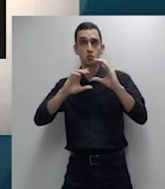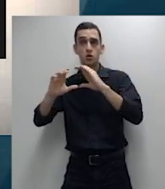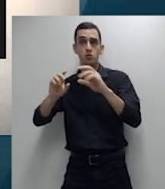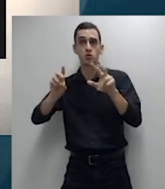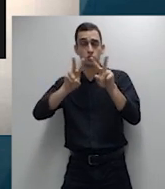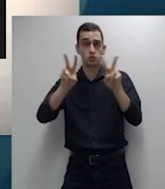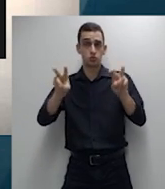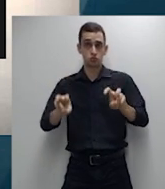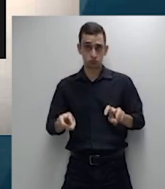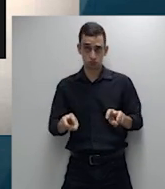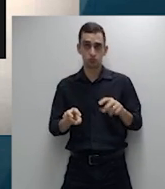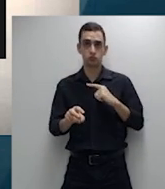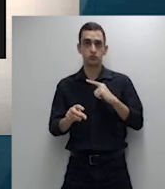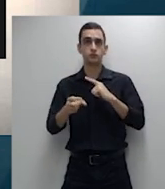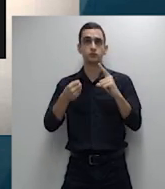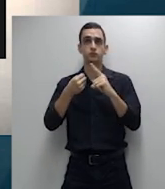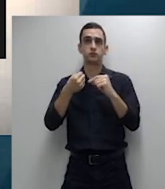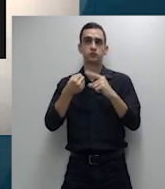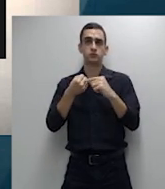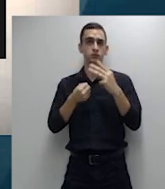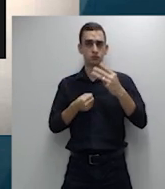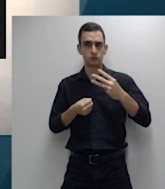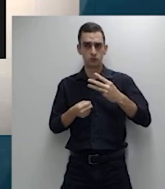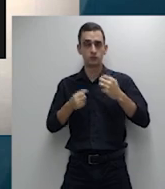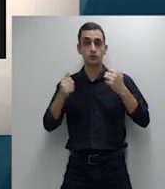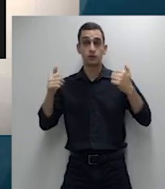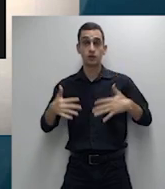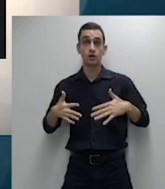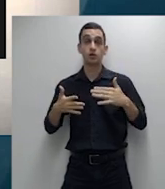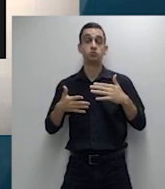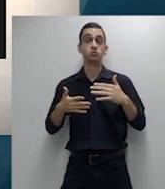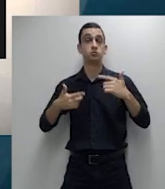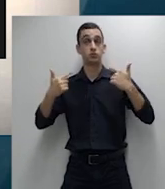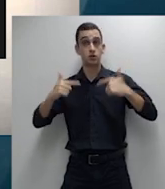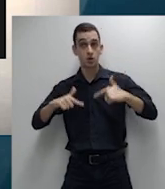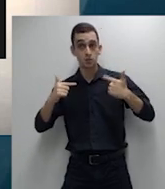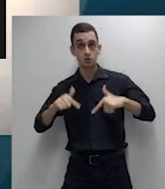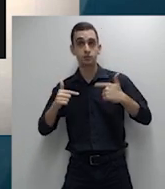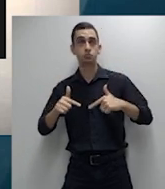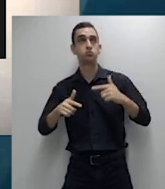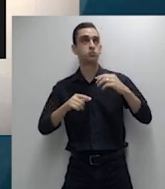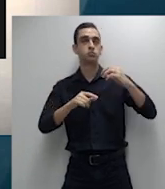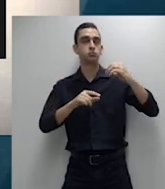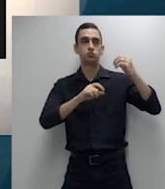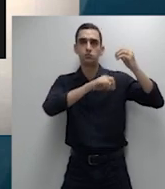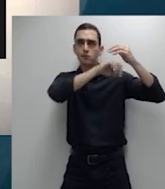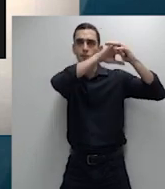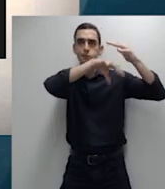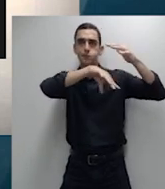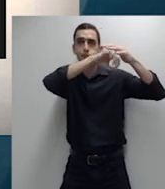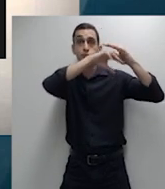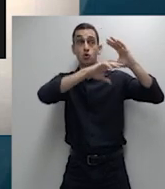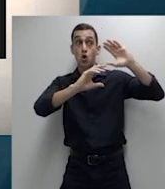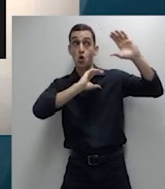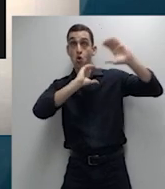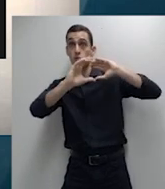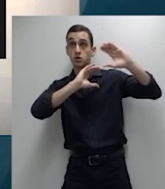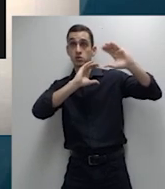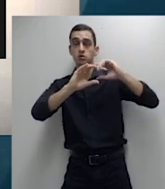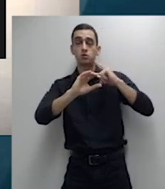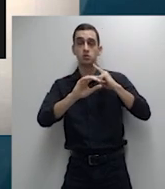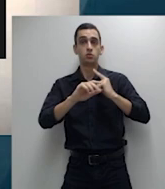Artigo terceiro dizia serviço de transporte de sinais de telecomunicações por satélite é um serviço de